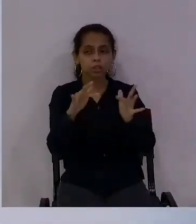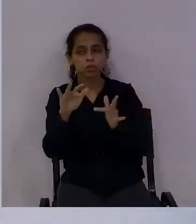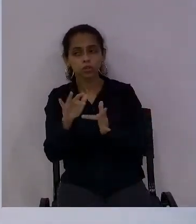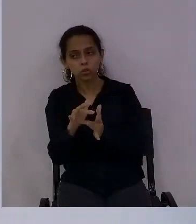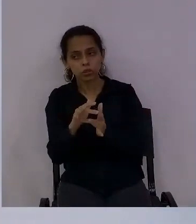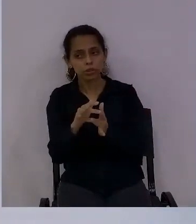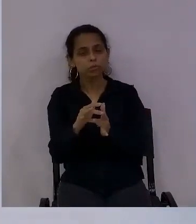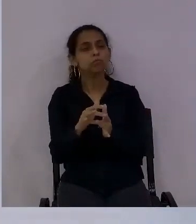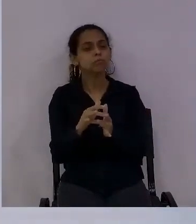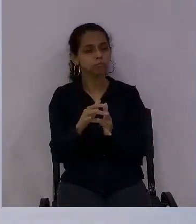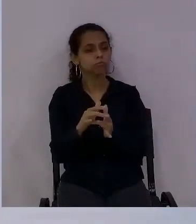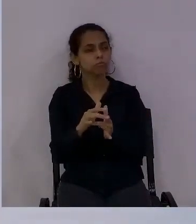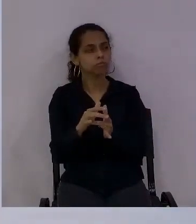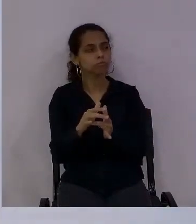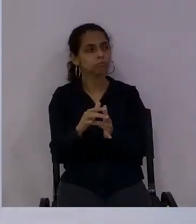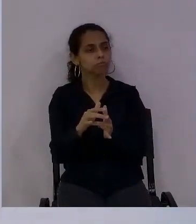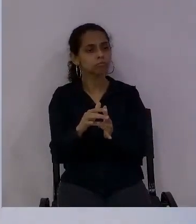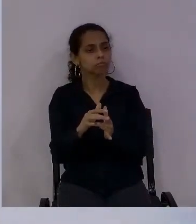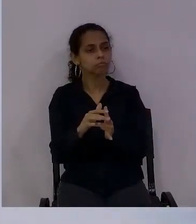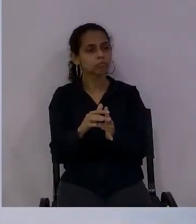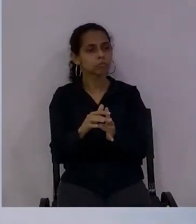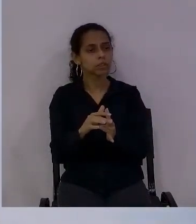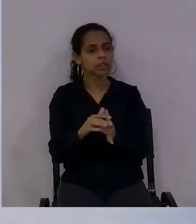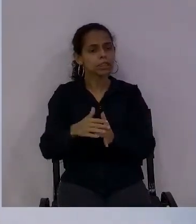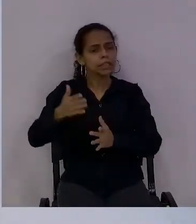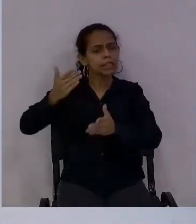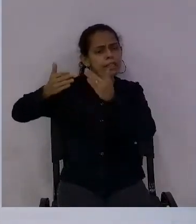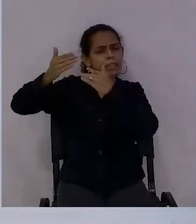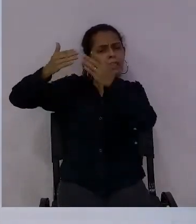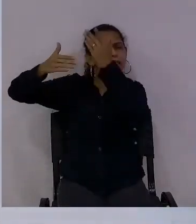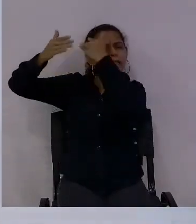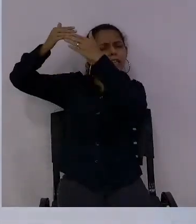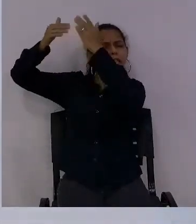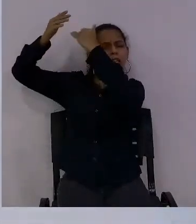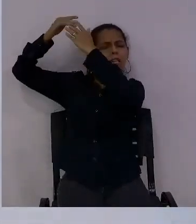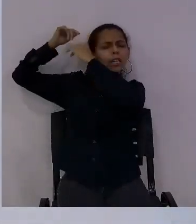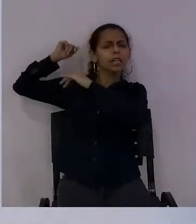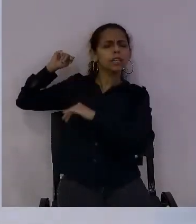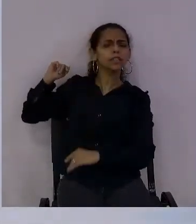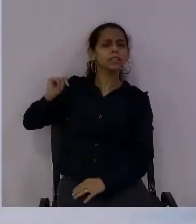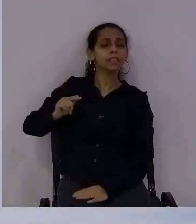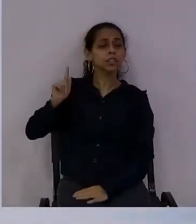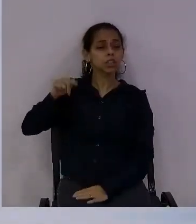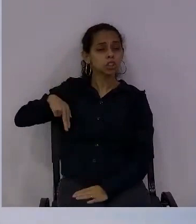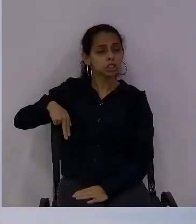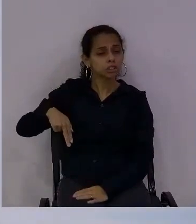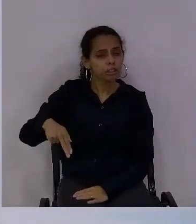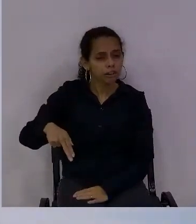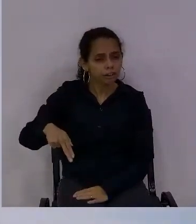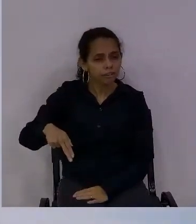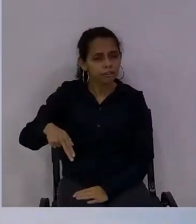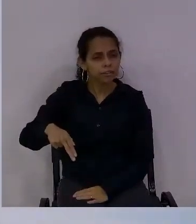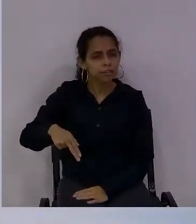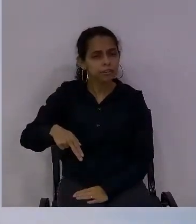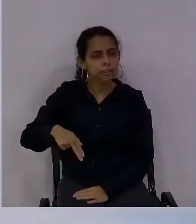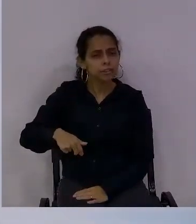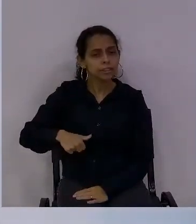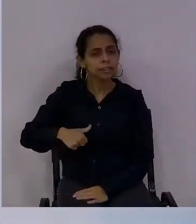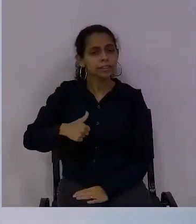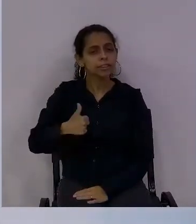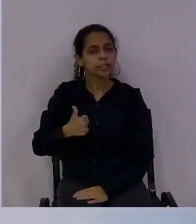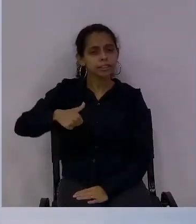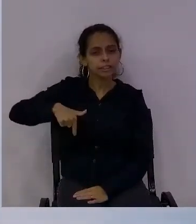cumprimento lá daquilo que havia sido ordenado a Abraão em Gênesis 17. Como símbolo de que Deus estava